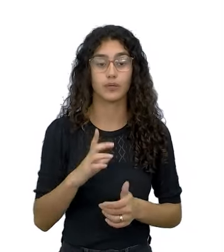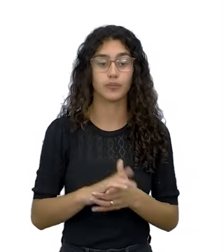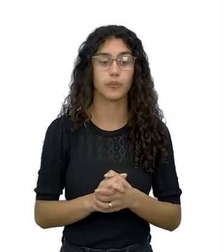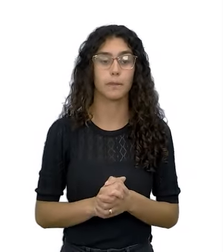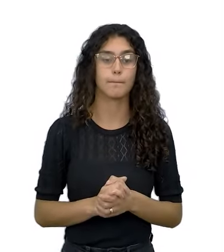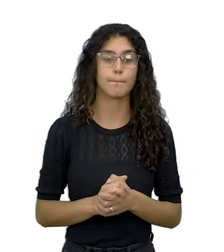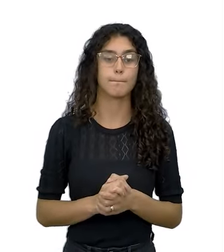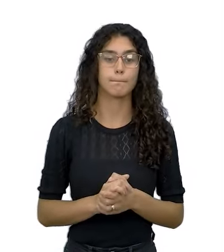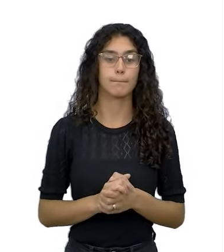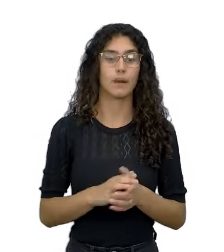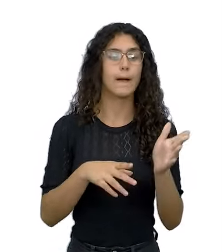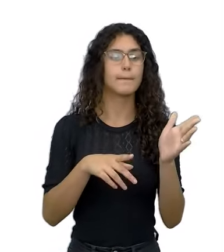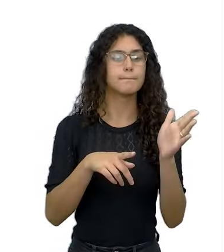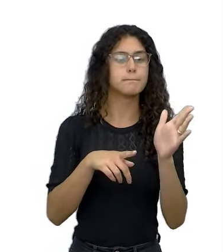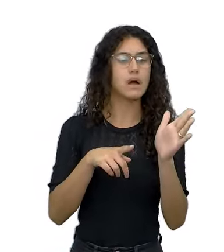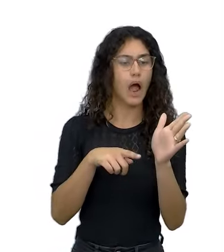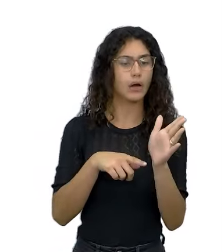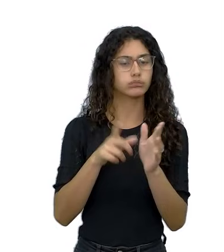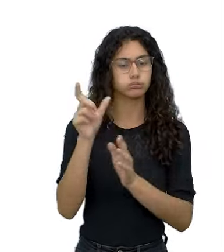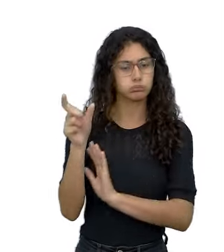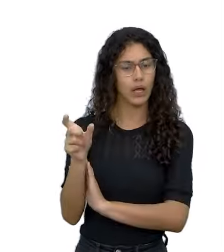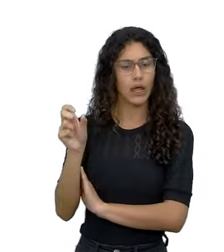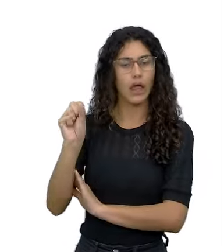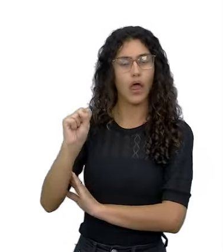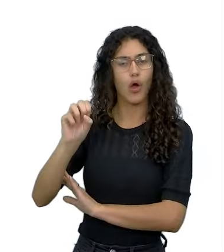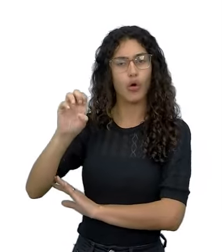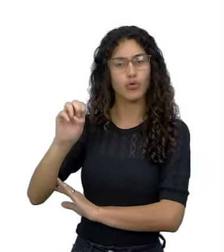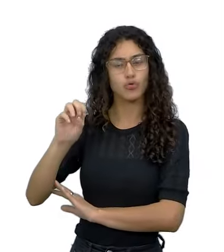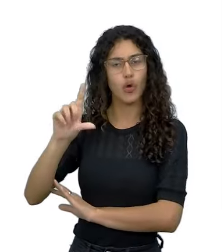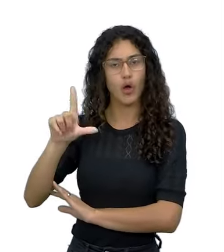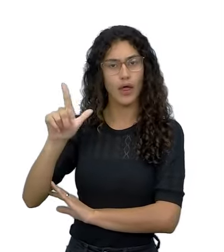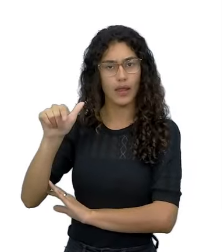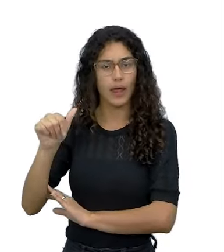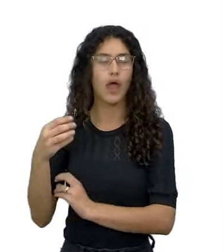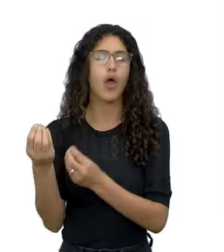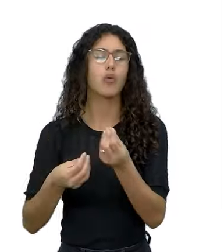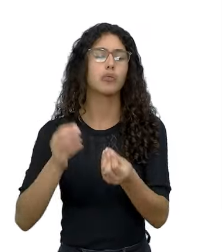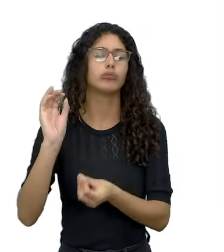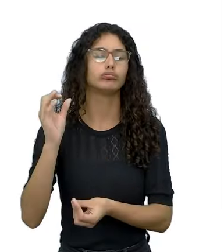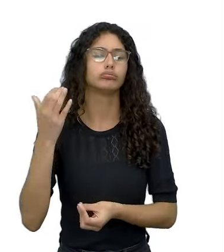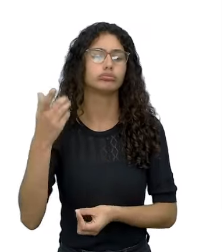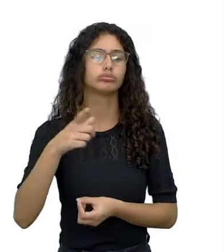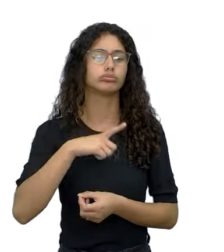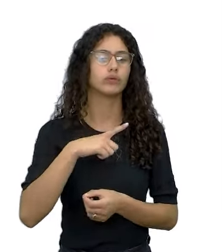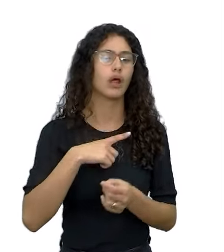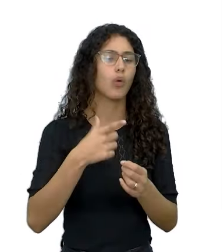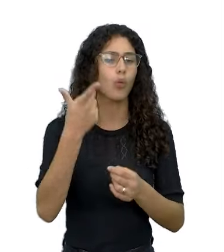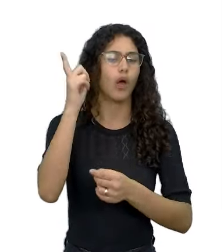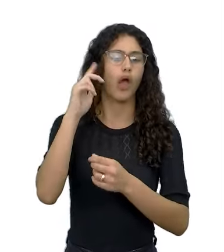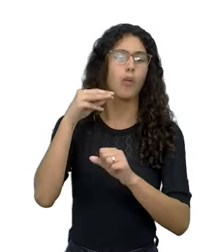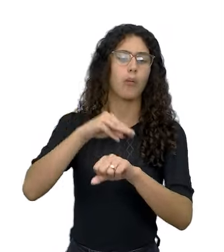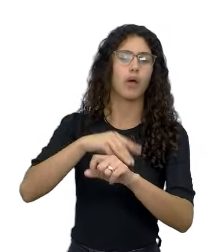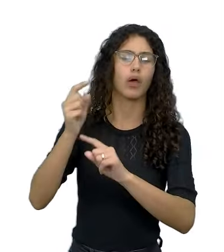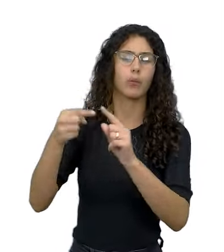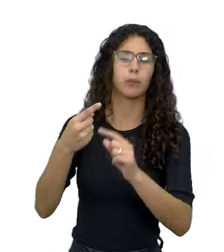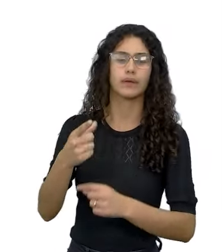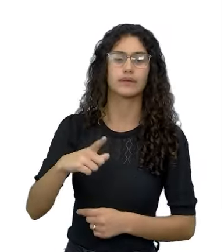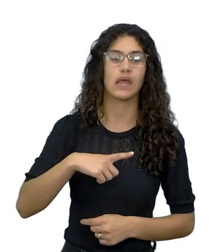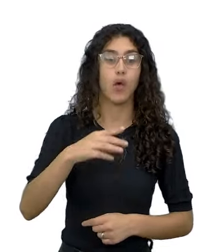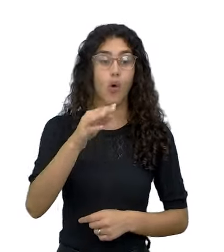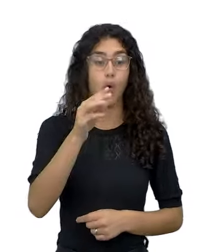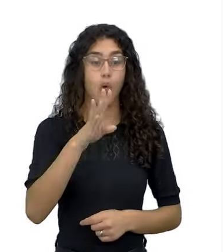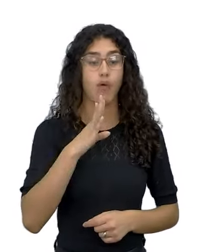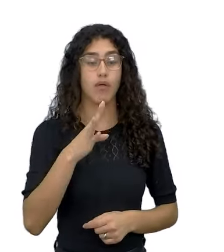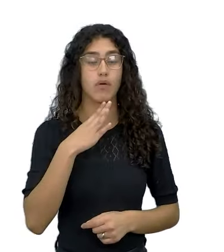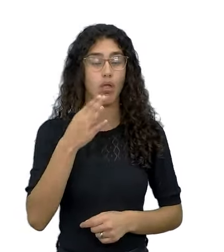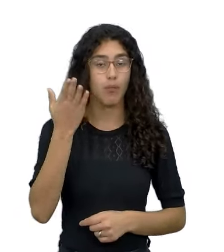segundo Solé, como que funciona, né, as estratégias do antes, durante e depois? A gente tem conhecimentos prévios, que